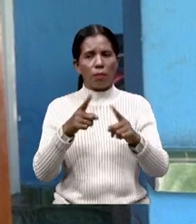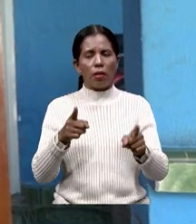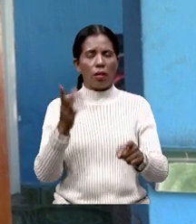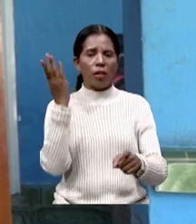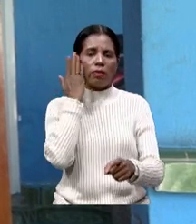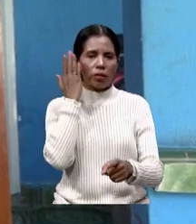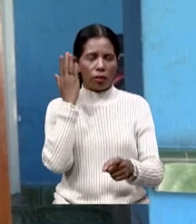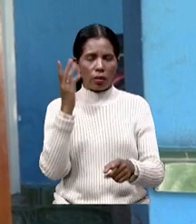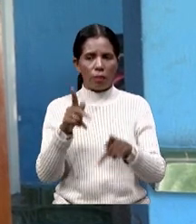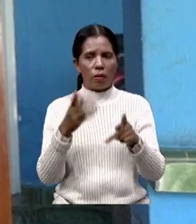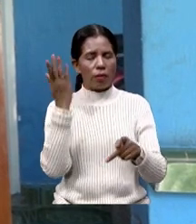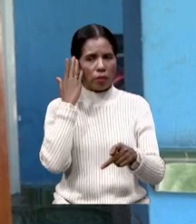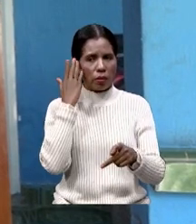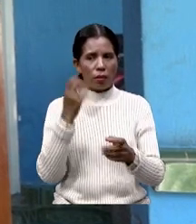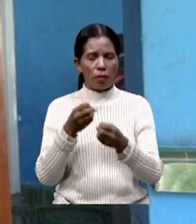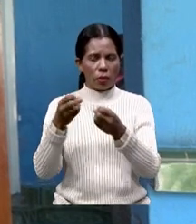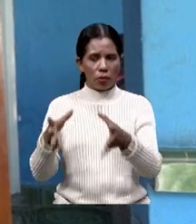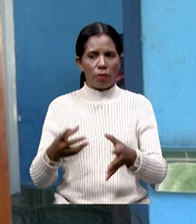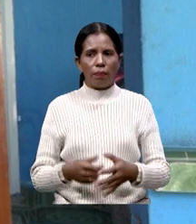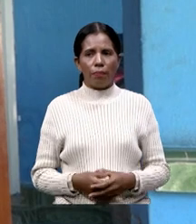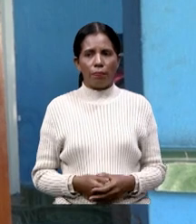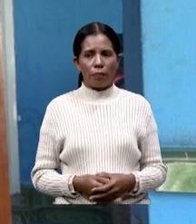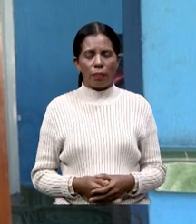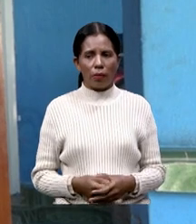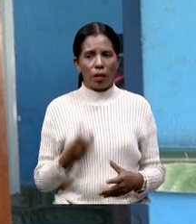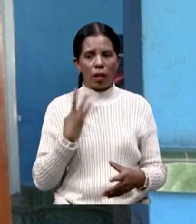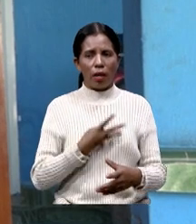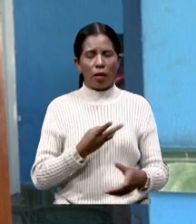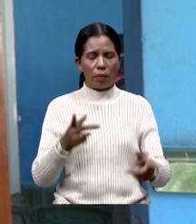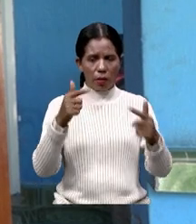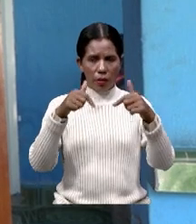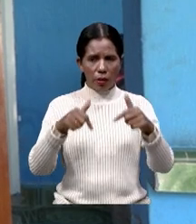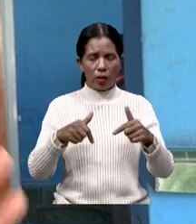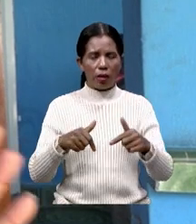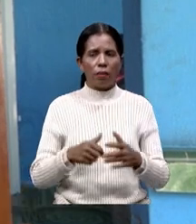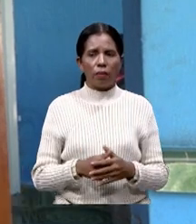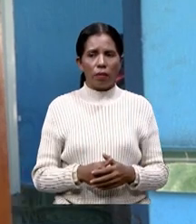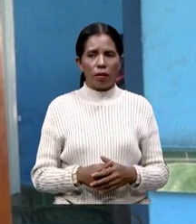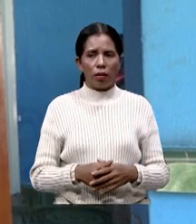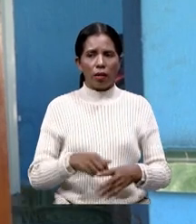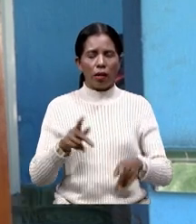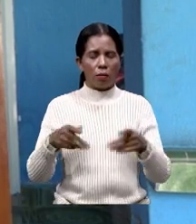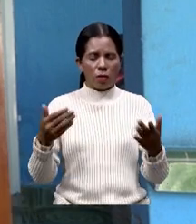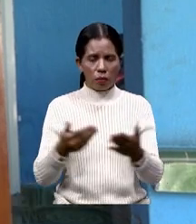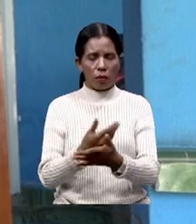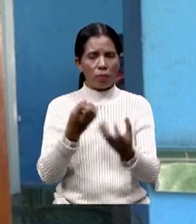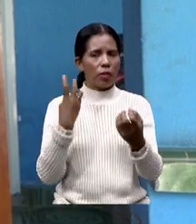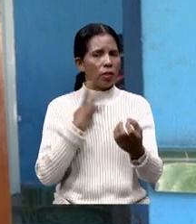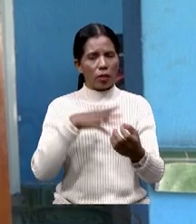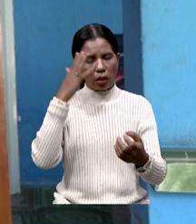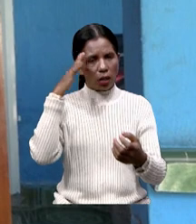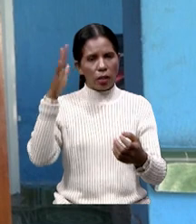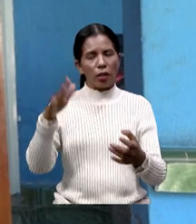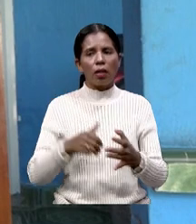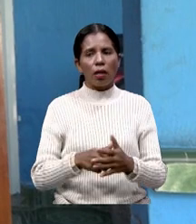sidi ne maka ami hene ema ema helene emlos ema ema fomos barat tebi de la kunye se malu